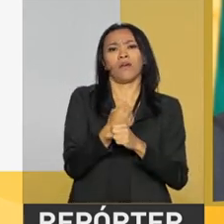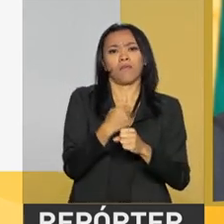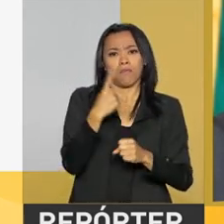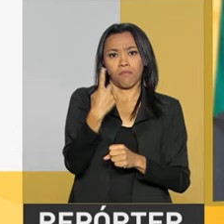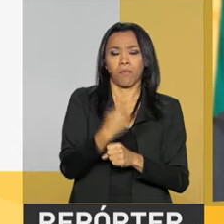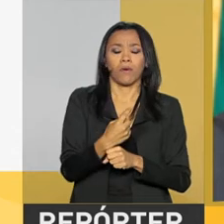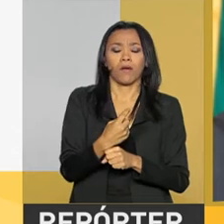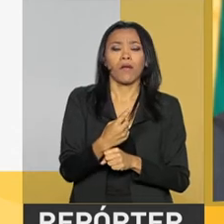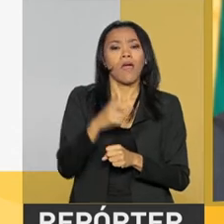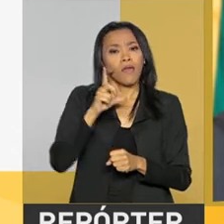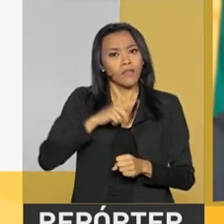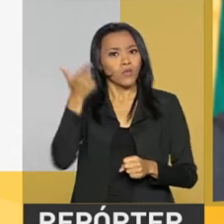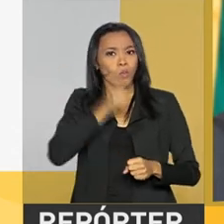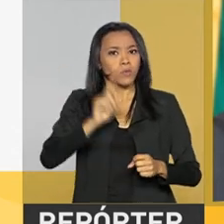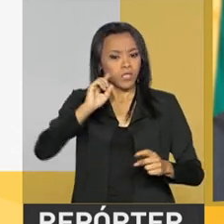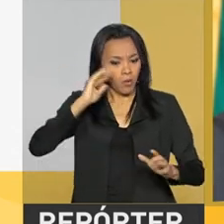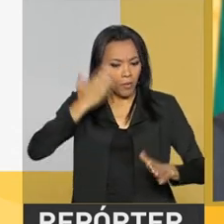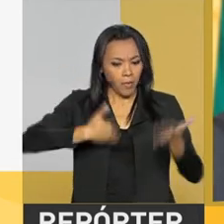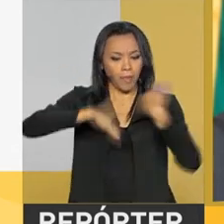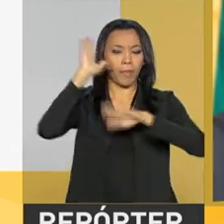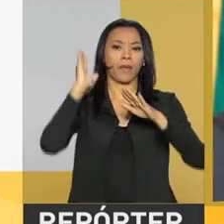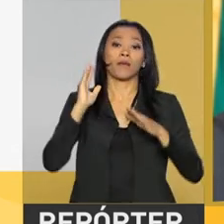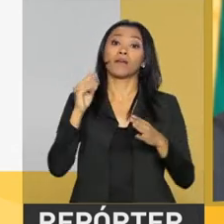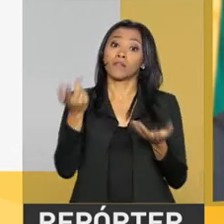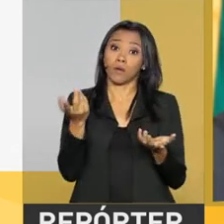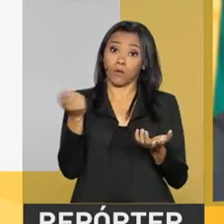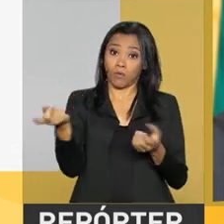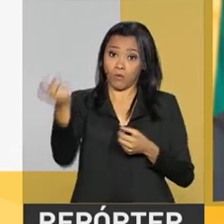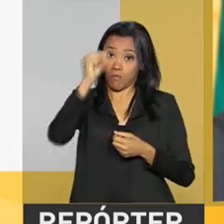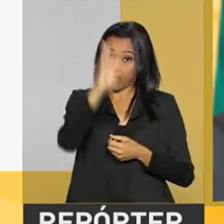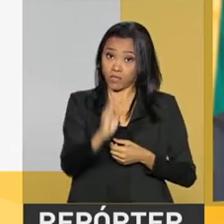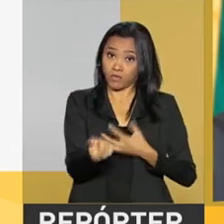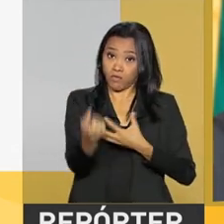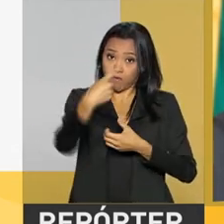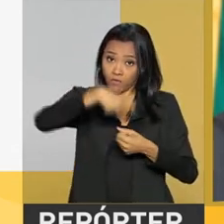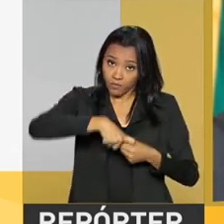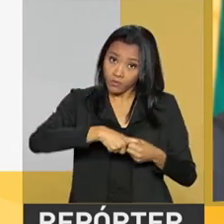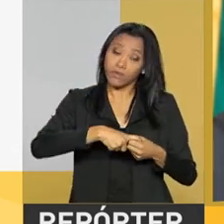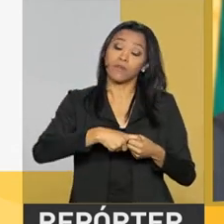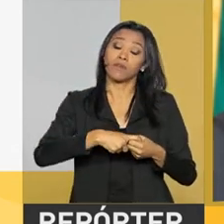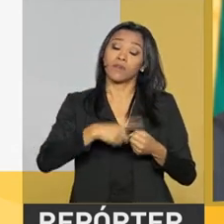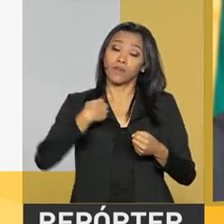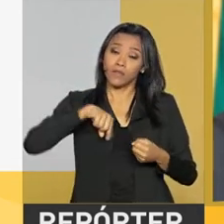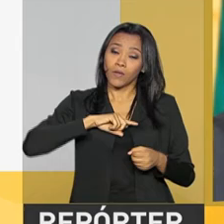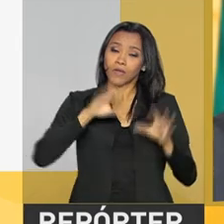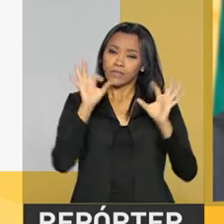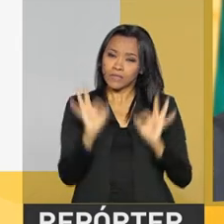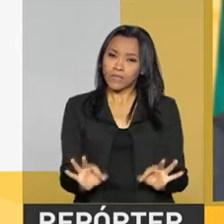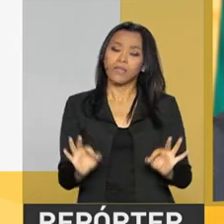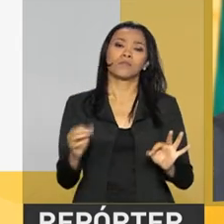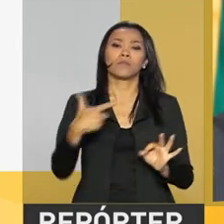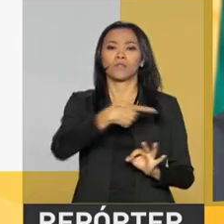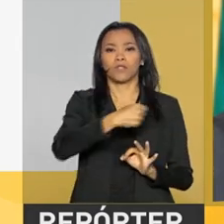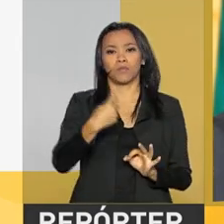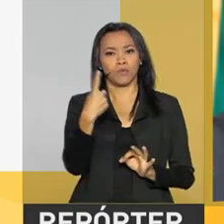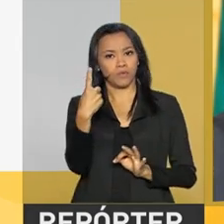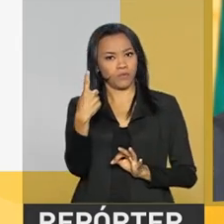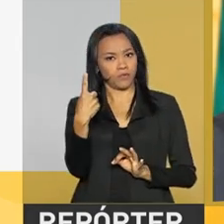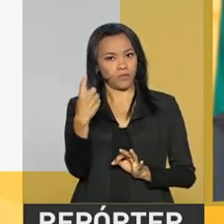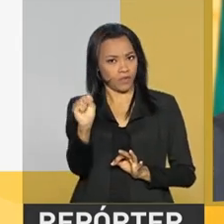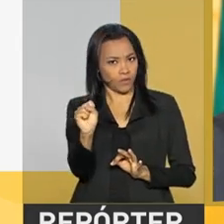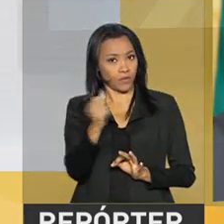é o que teria falado ultimamente o brasil voltou e certamente teremos um 2018 ainda